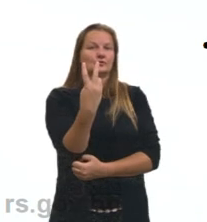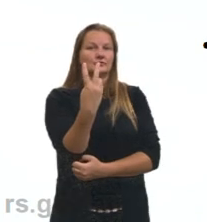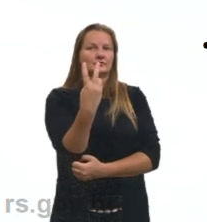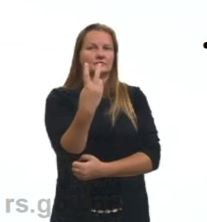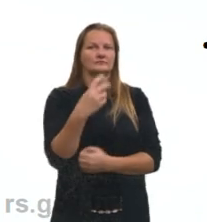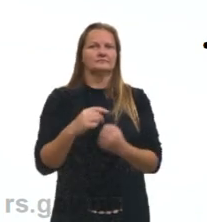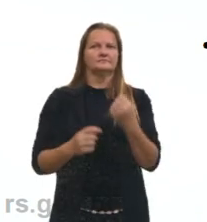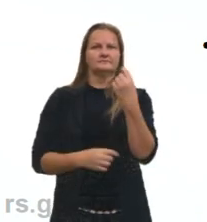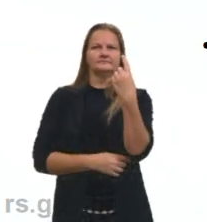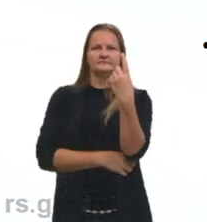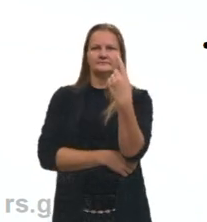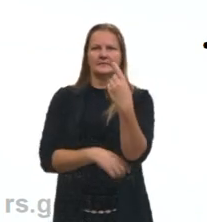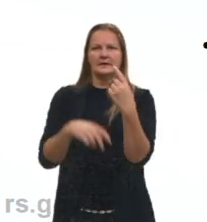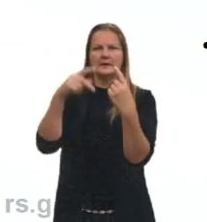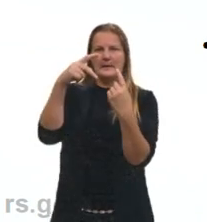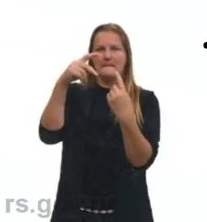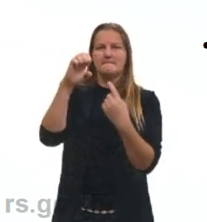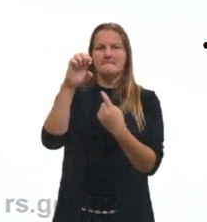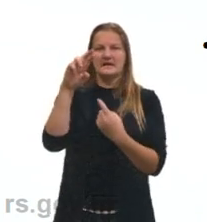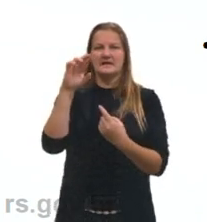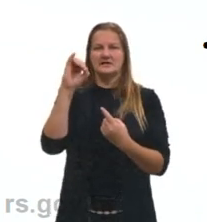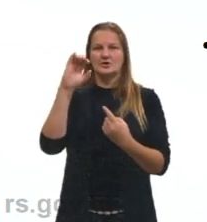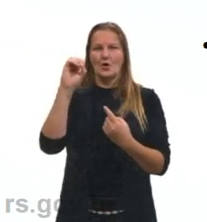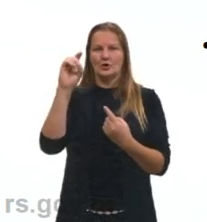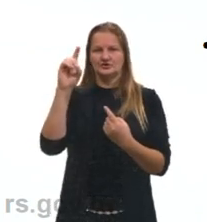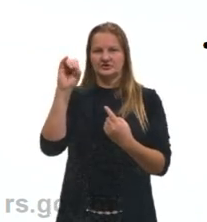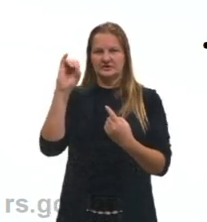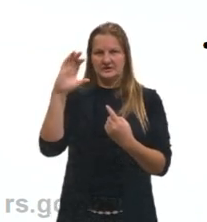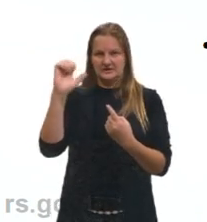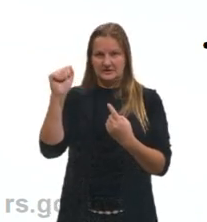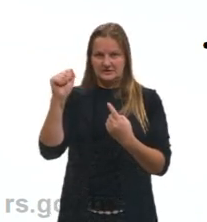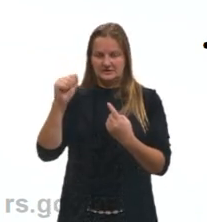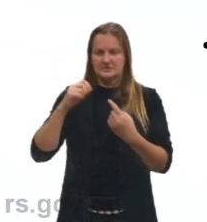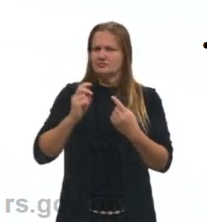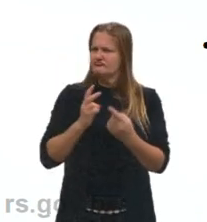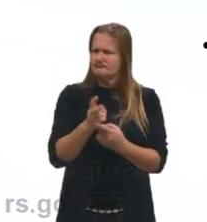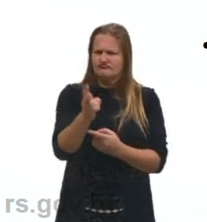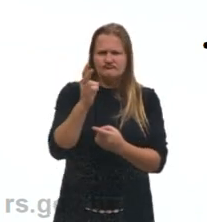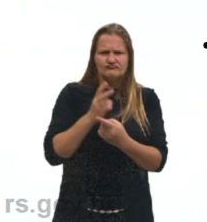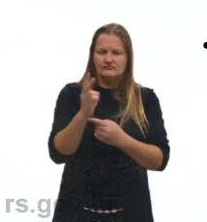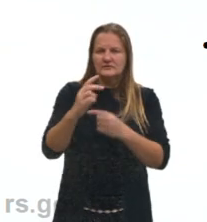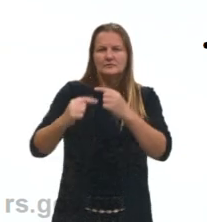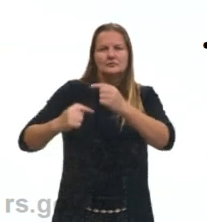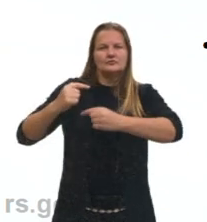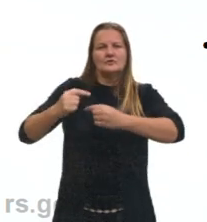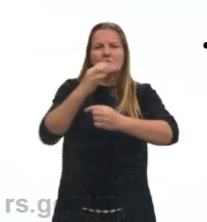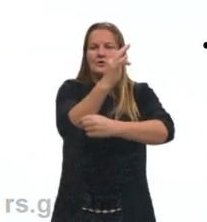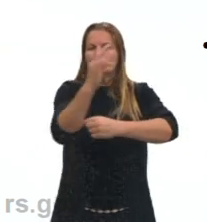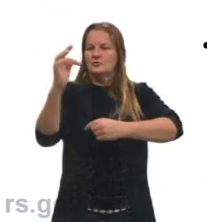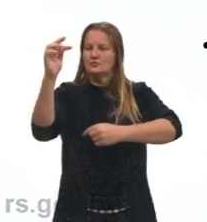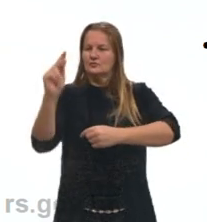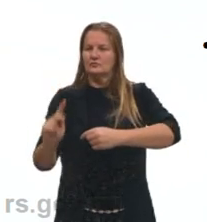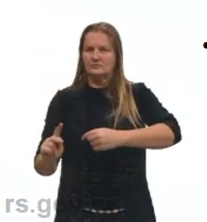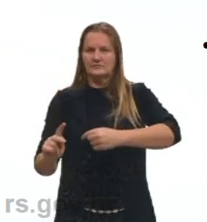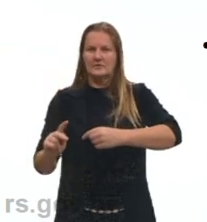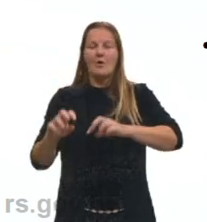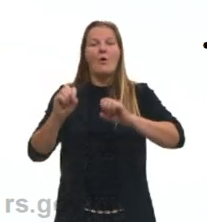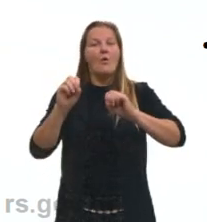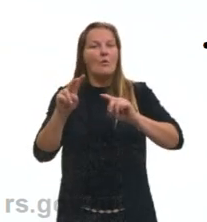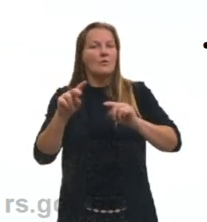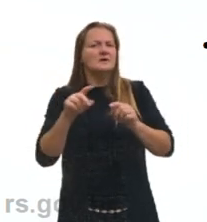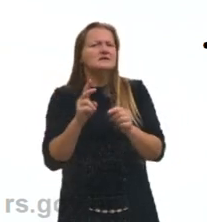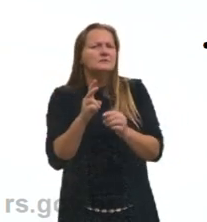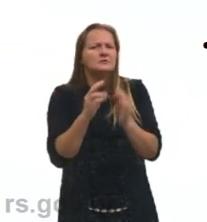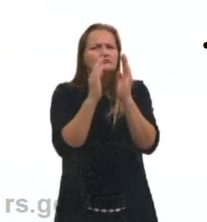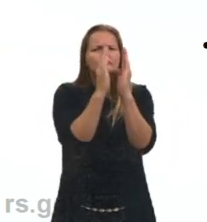periódicas que são aquelas que variam periodicamente periodicamente ao longo da Tabela Periódica ou